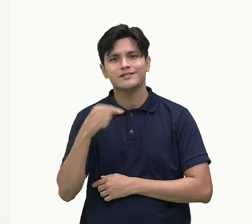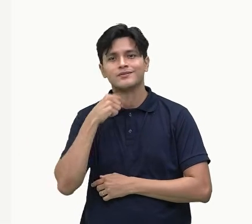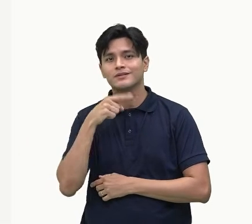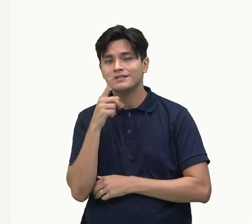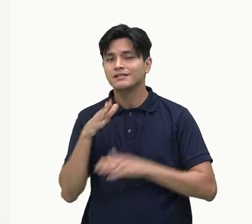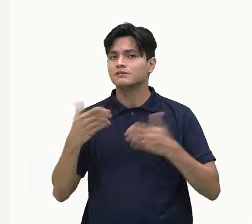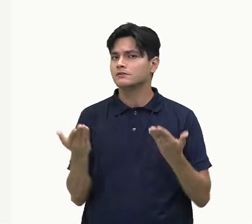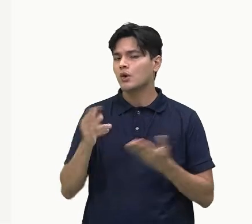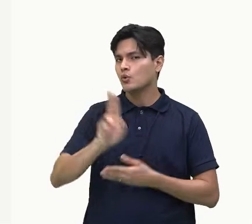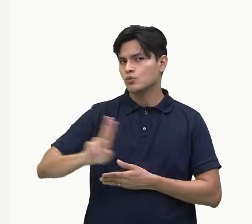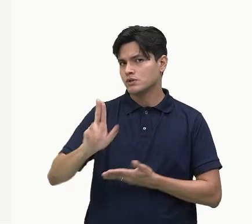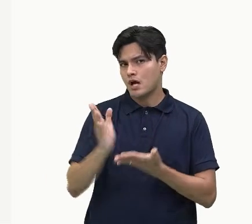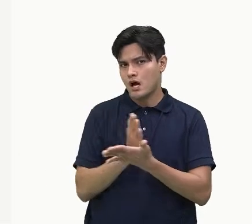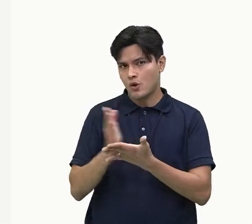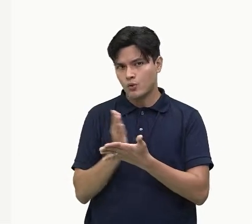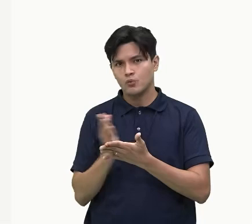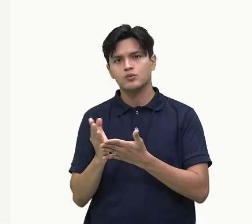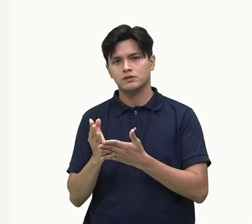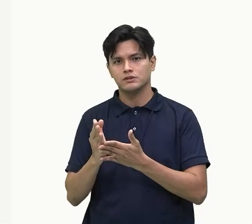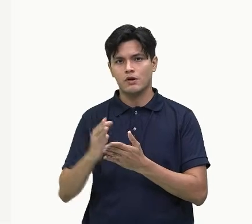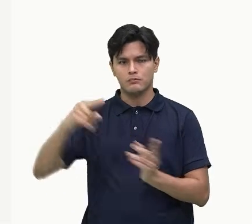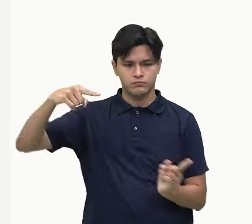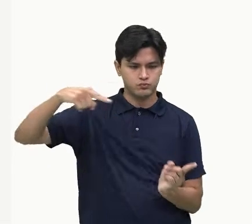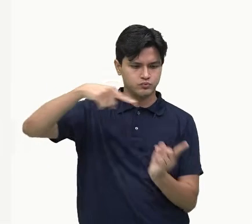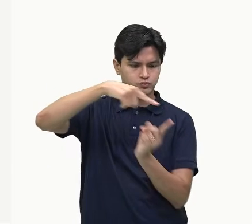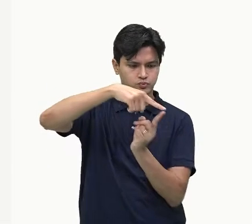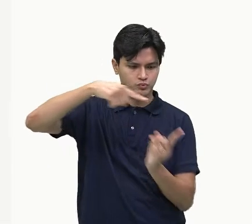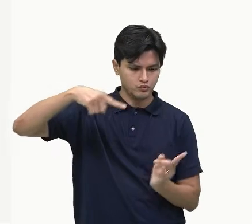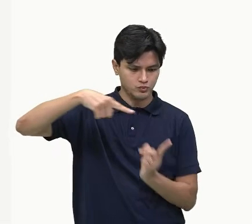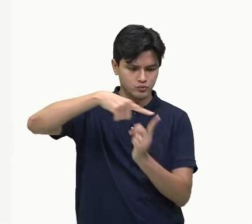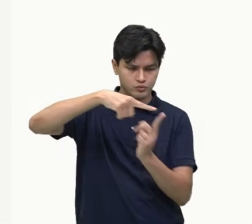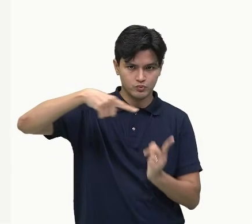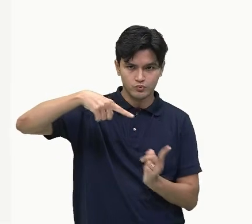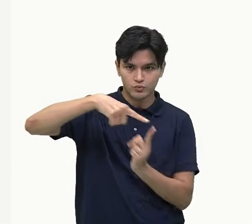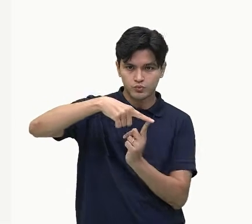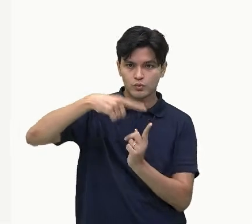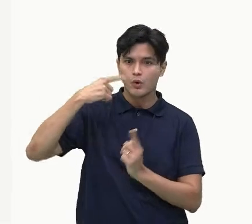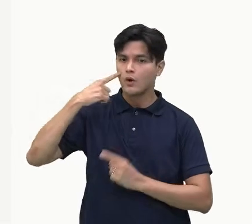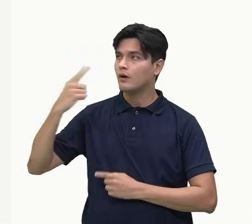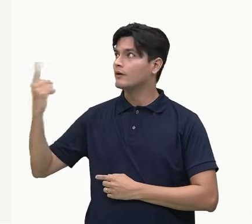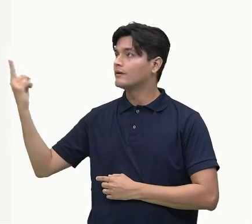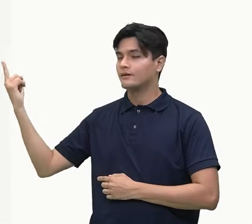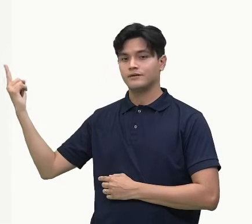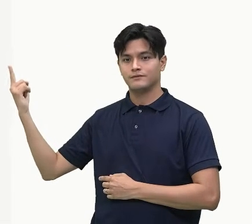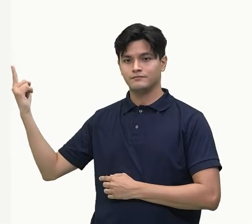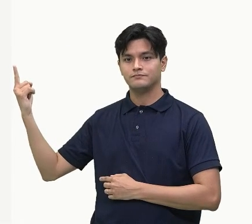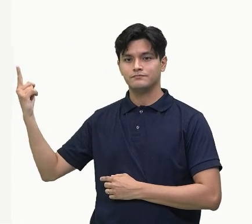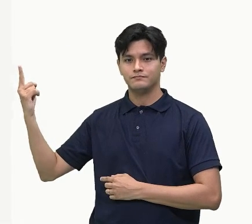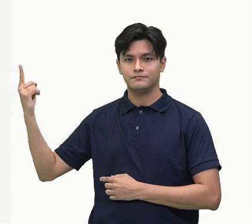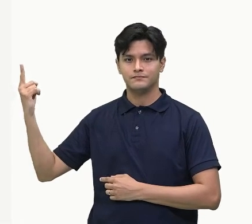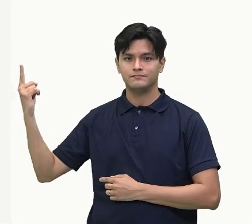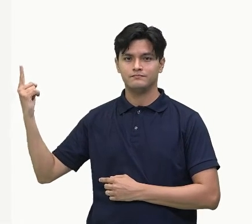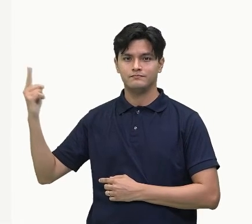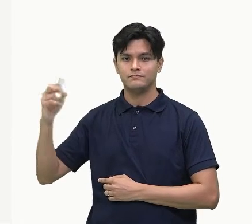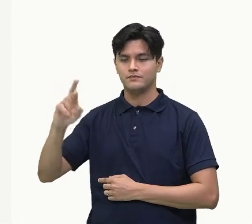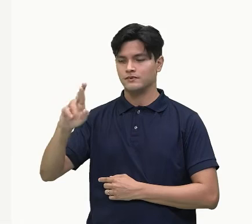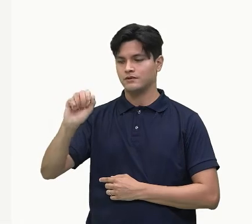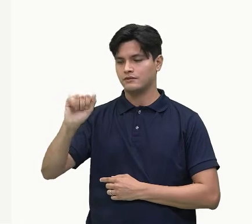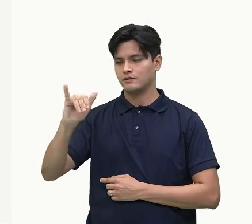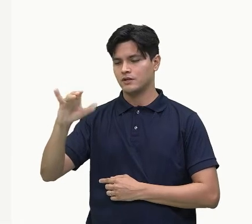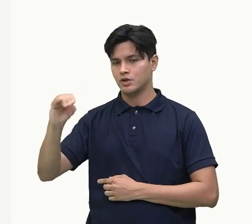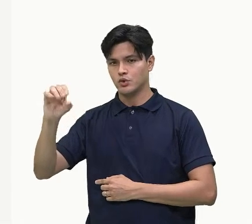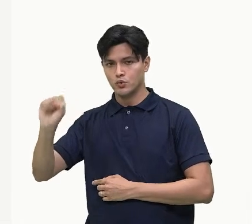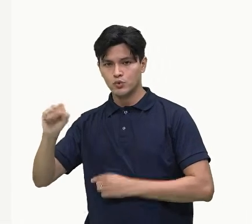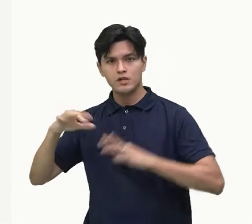de luz é convergente, é porque todos os raios eles estão se dirigindo a